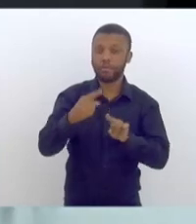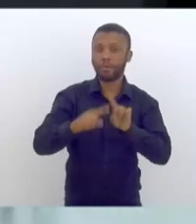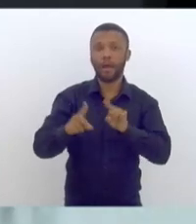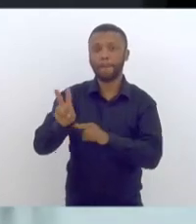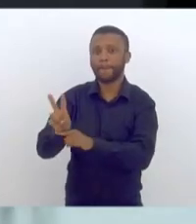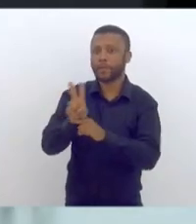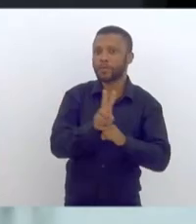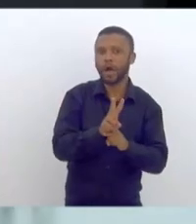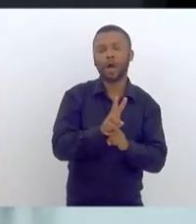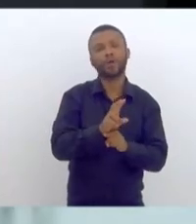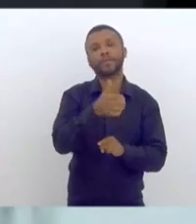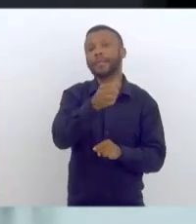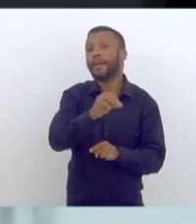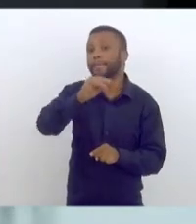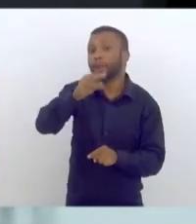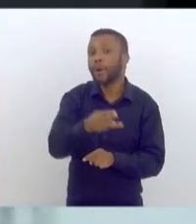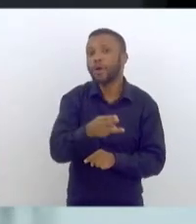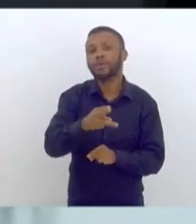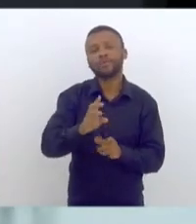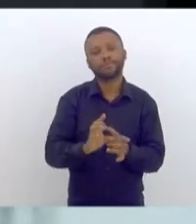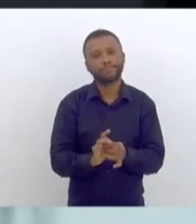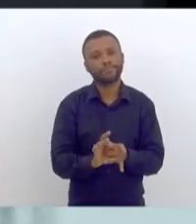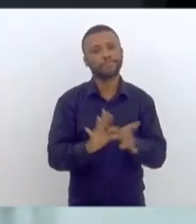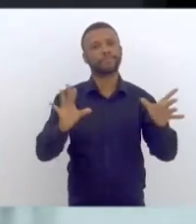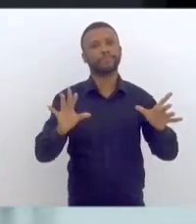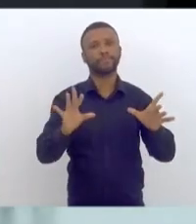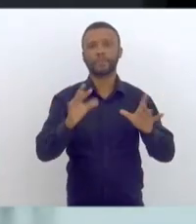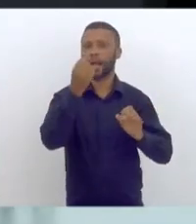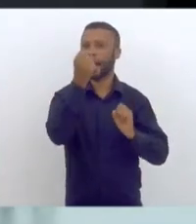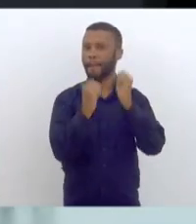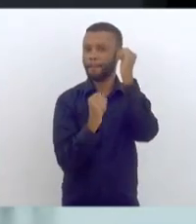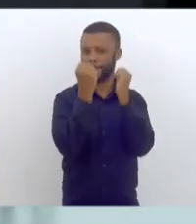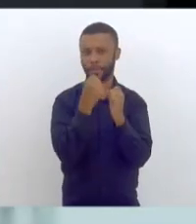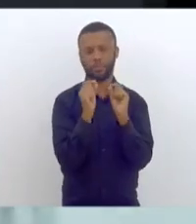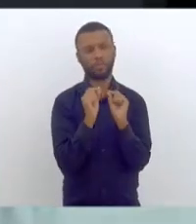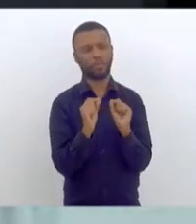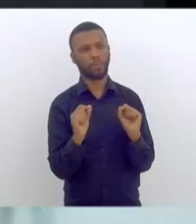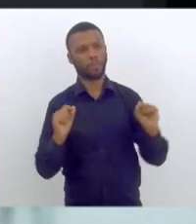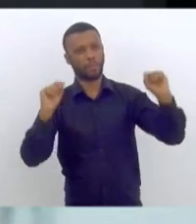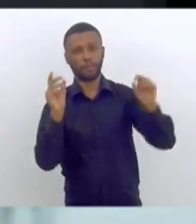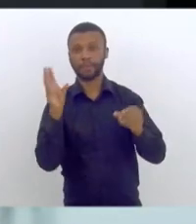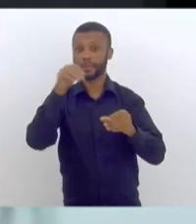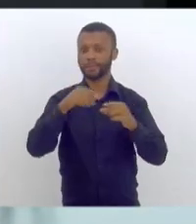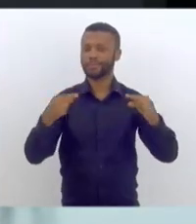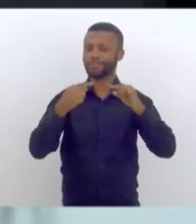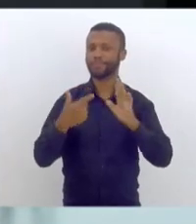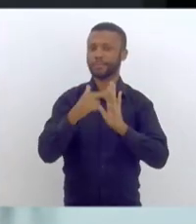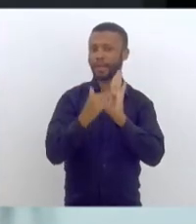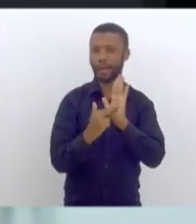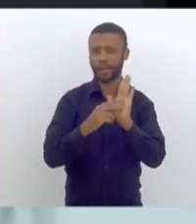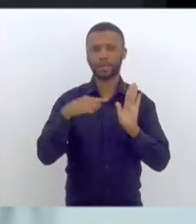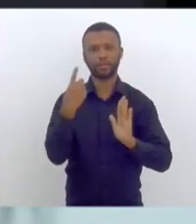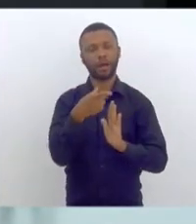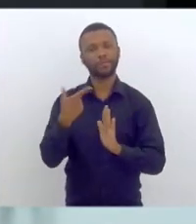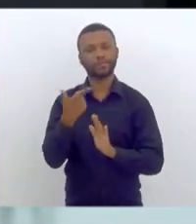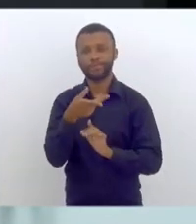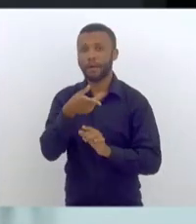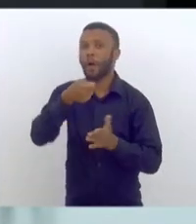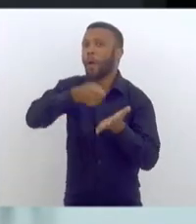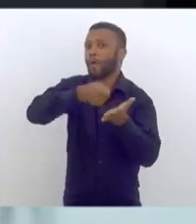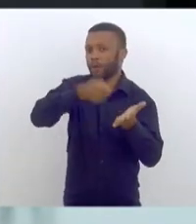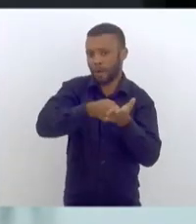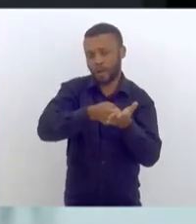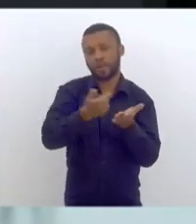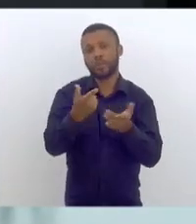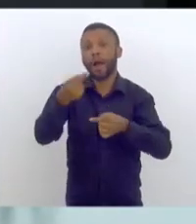milhões que estão disponíveis para empresas que estavam dentro dos requisitos que a gente impusear me parece que é o sucesso